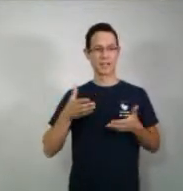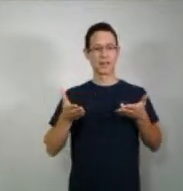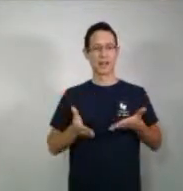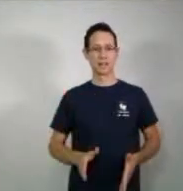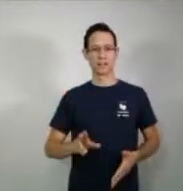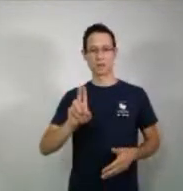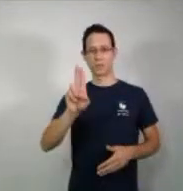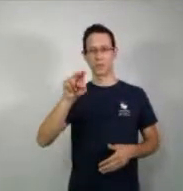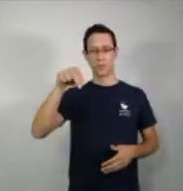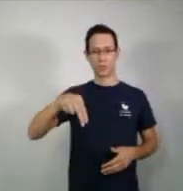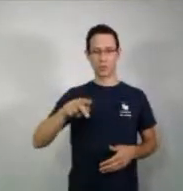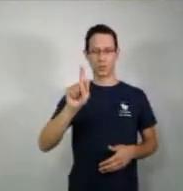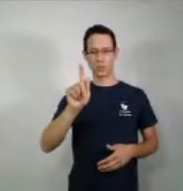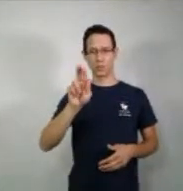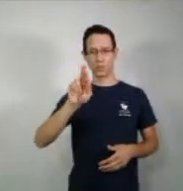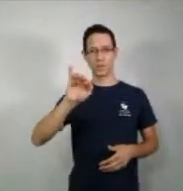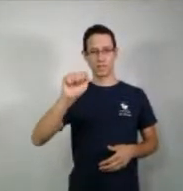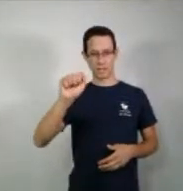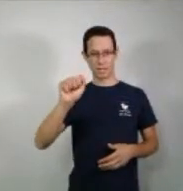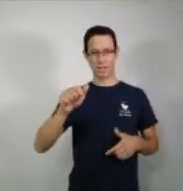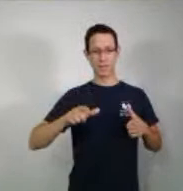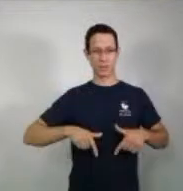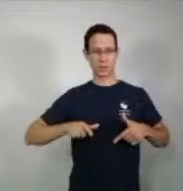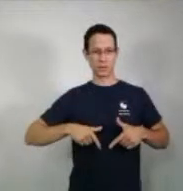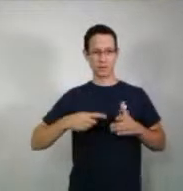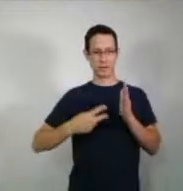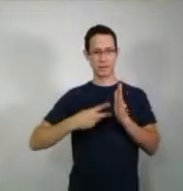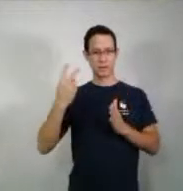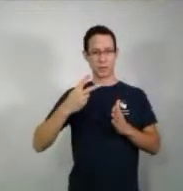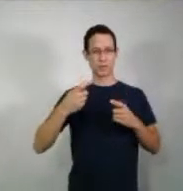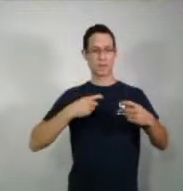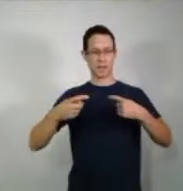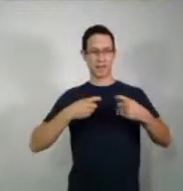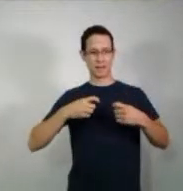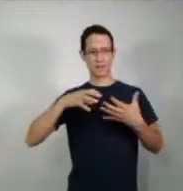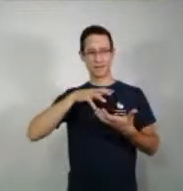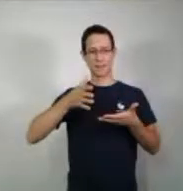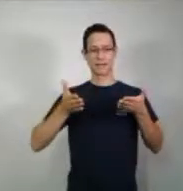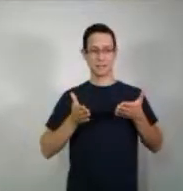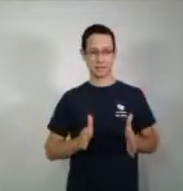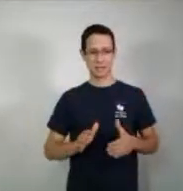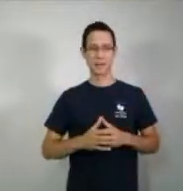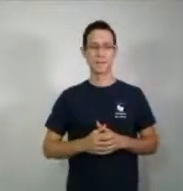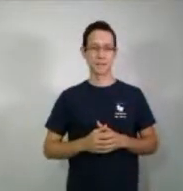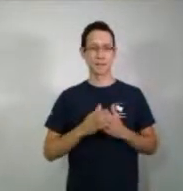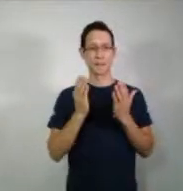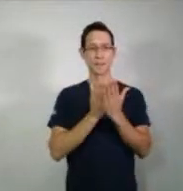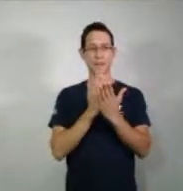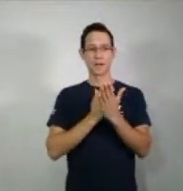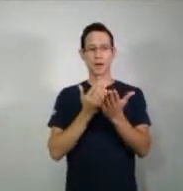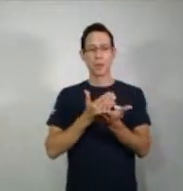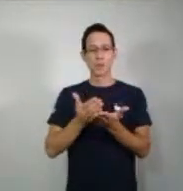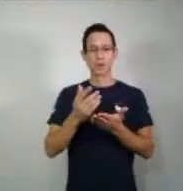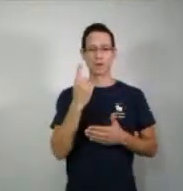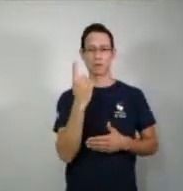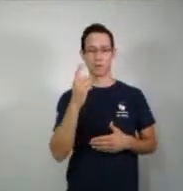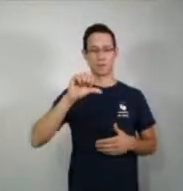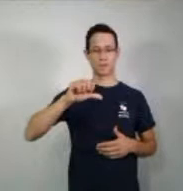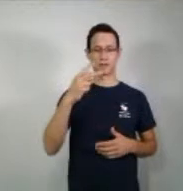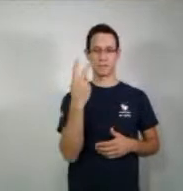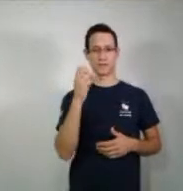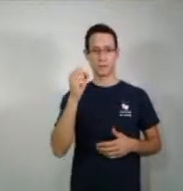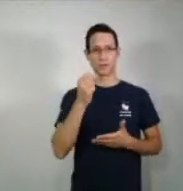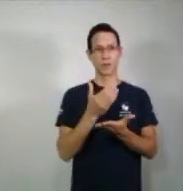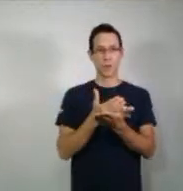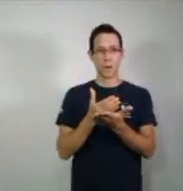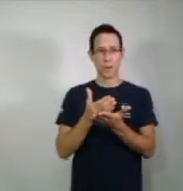judeu, veio para o Brasil durante a Segunda Guerra Mundial. E o livro da Cissa, então, ele começa em 1928, quando Paulo Rony começa a